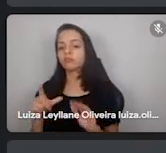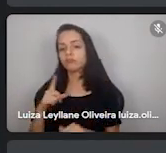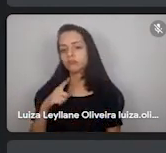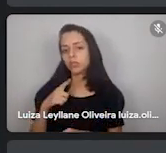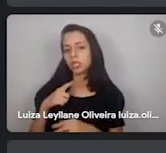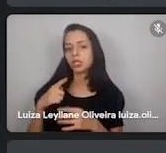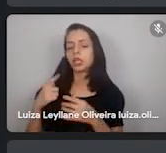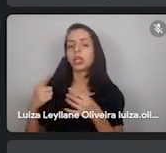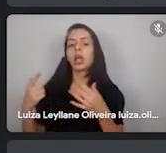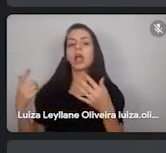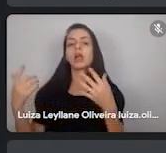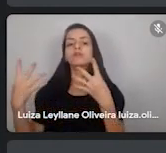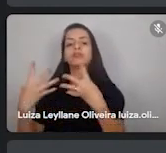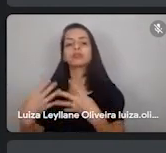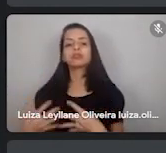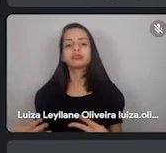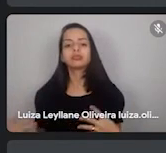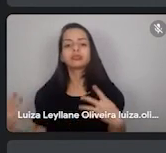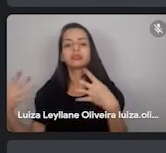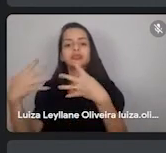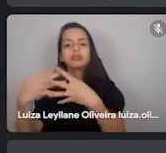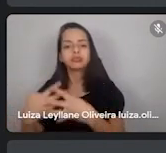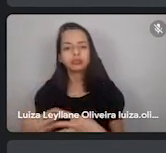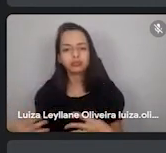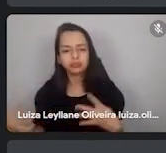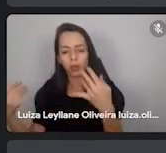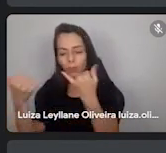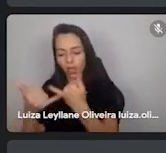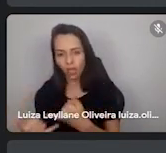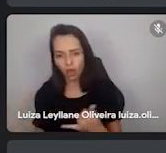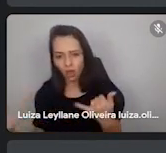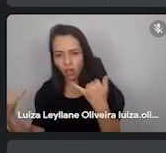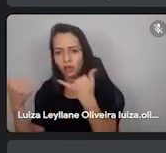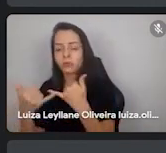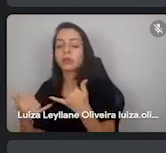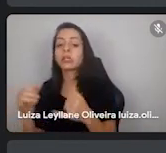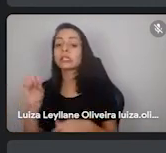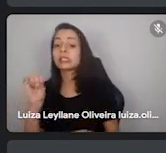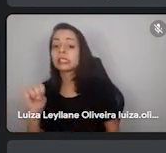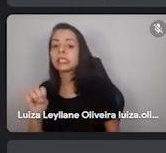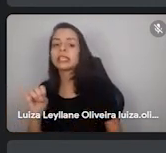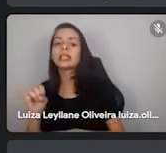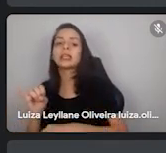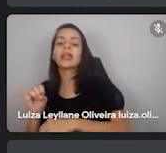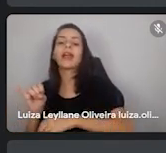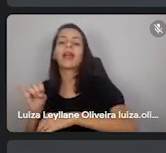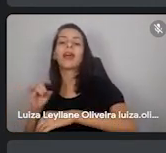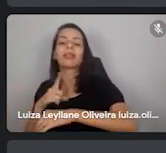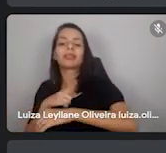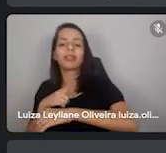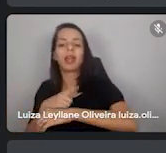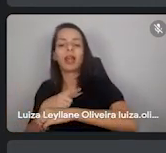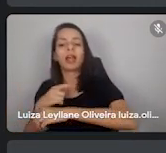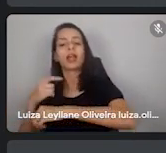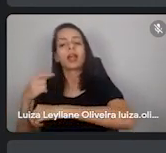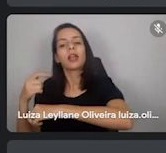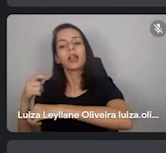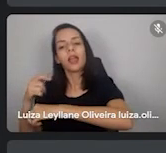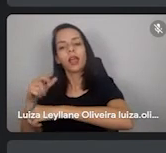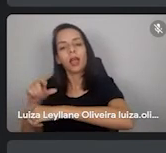elétricos, realizadas em baixa tensão, com materiais e equipamentos elétricos em perfeito estado de